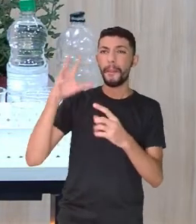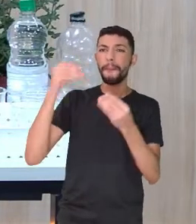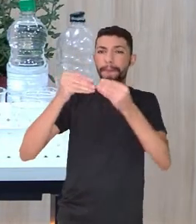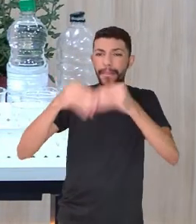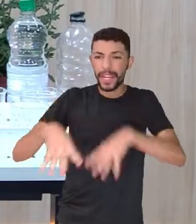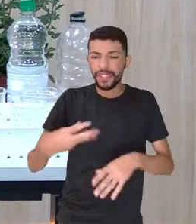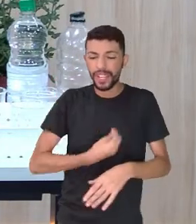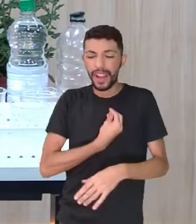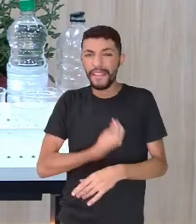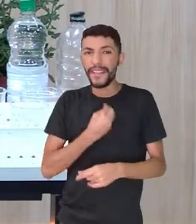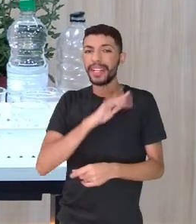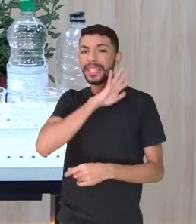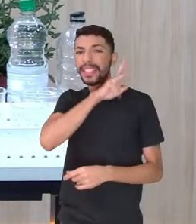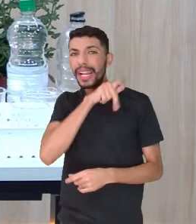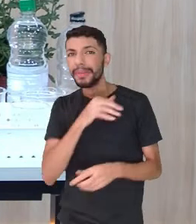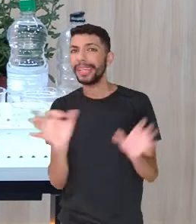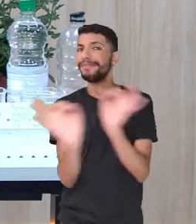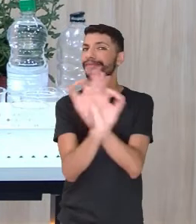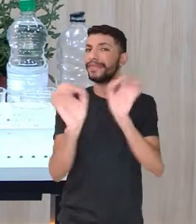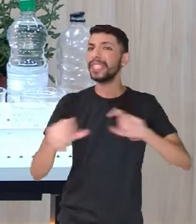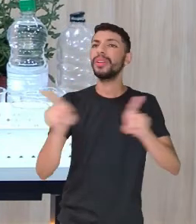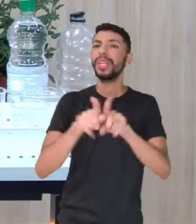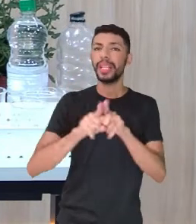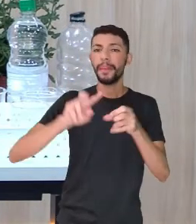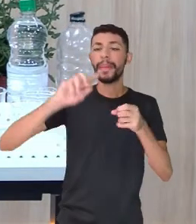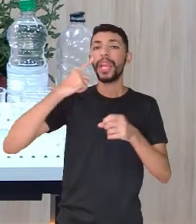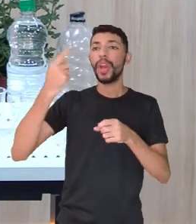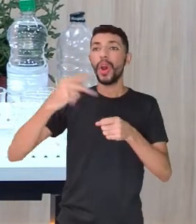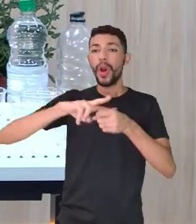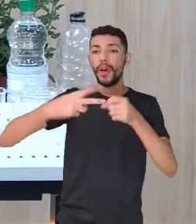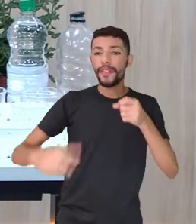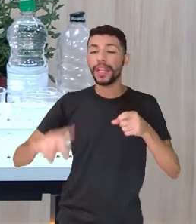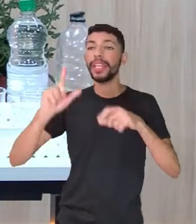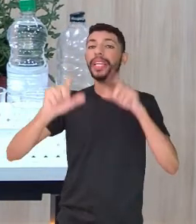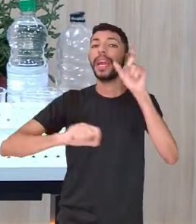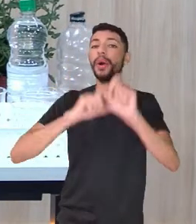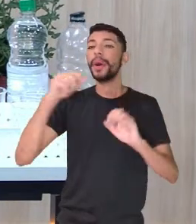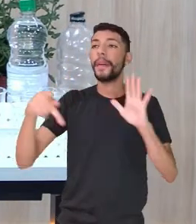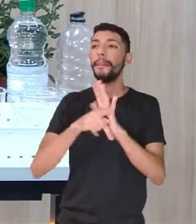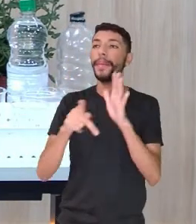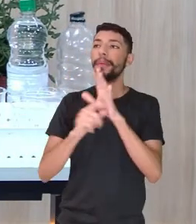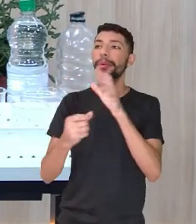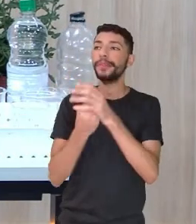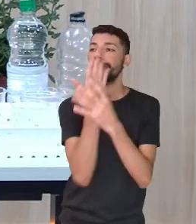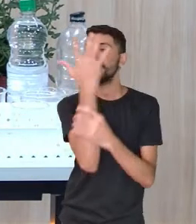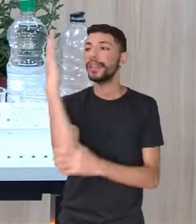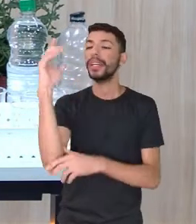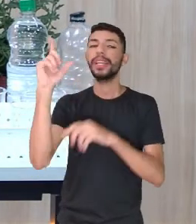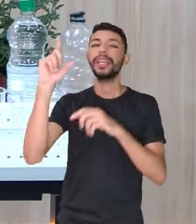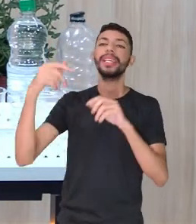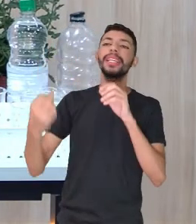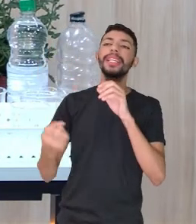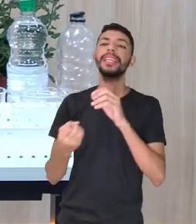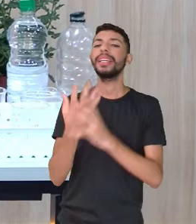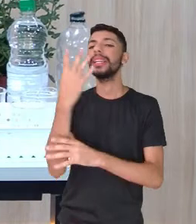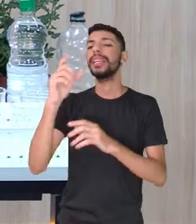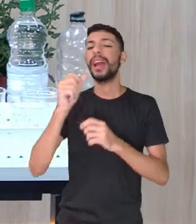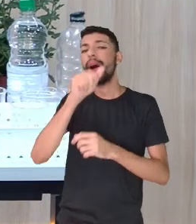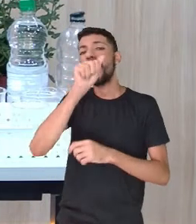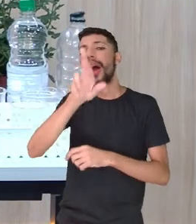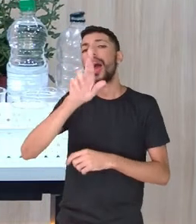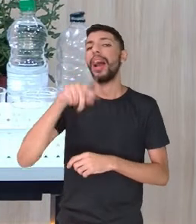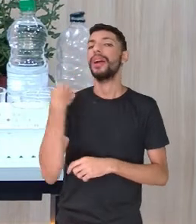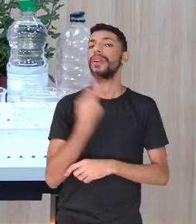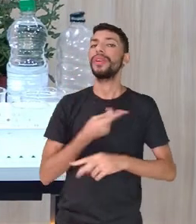não. Os vegetais também, né? Que os vegetais é a fábrica de oxigênio no nosso planeta.